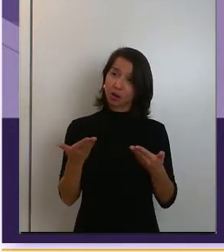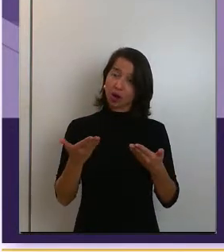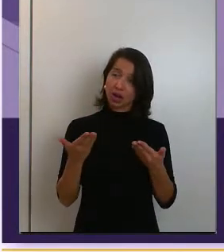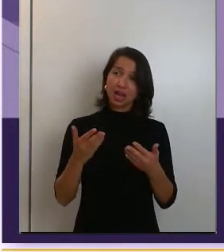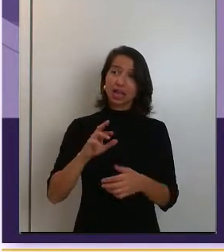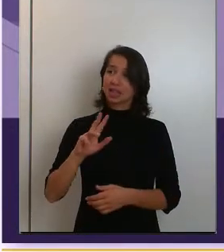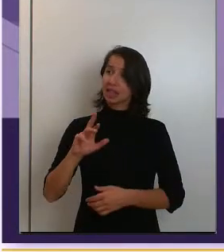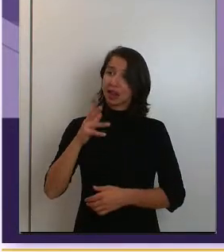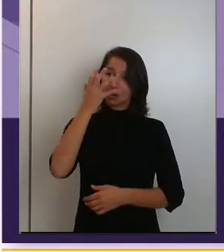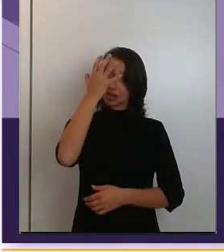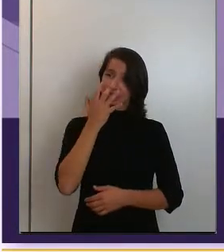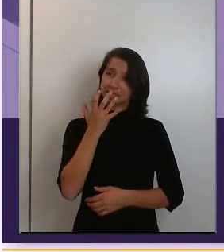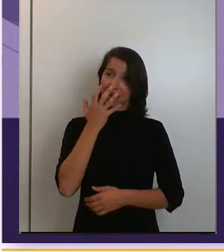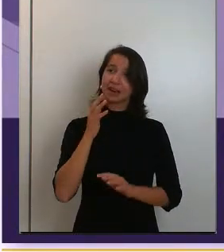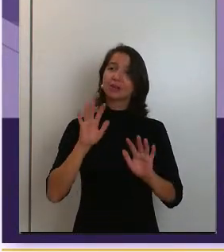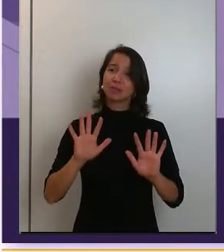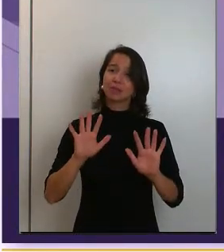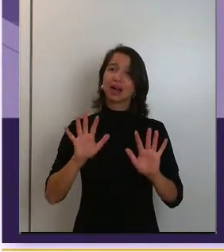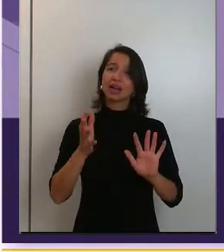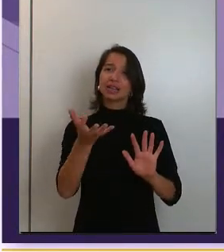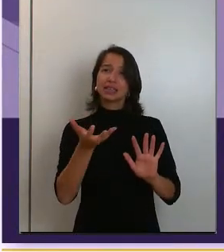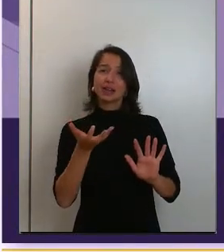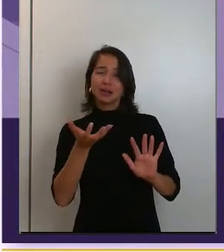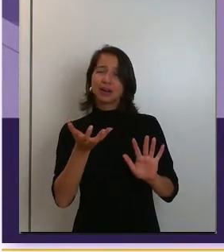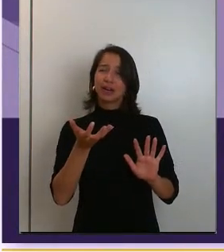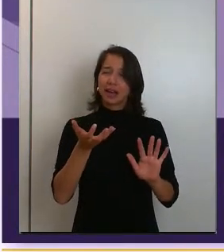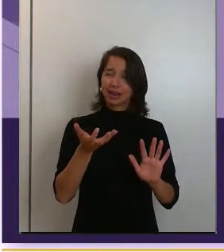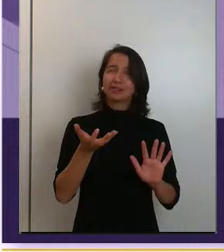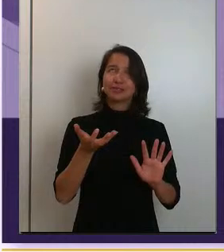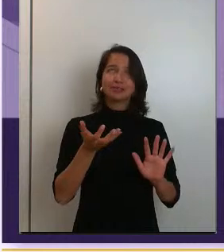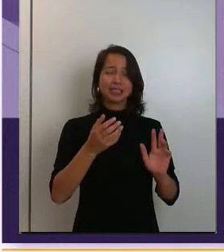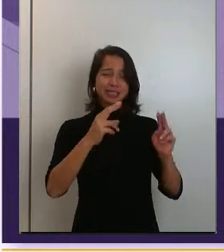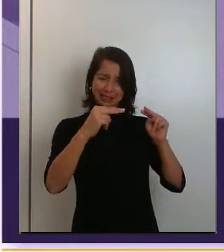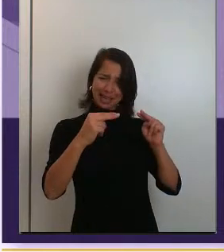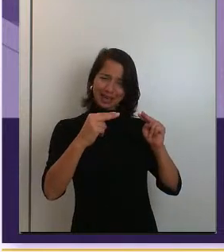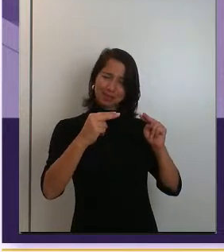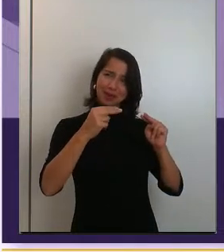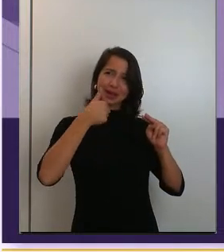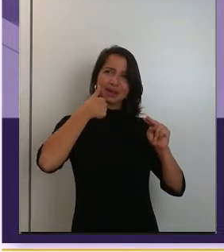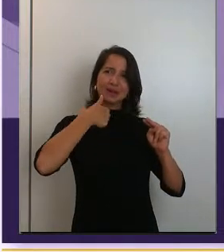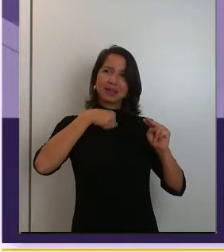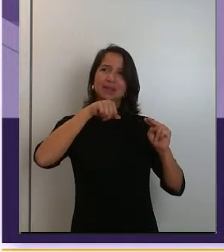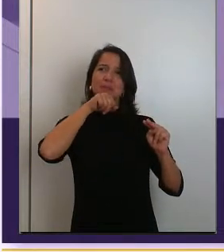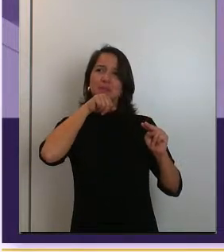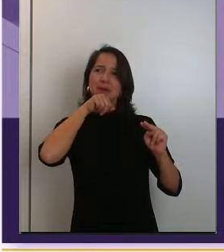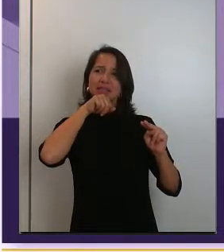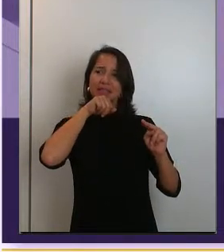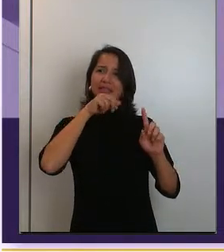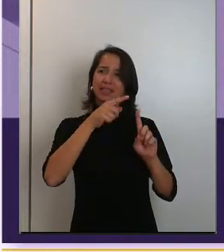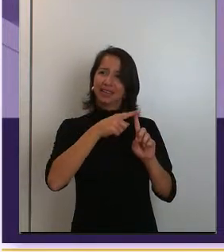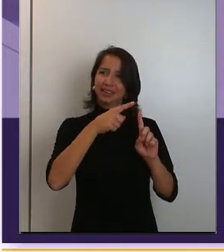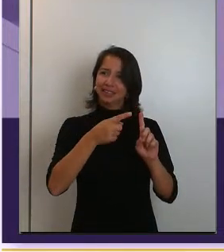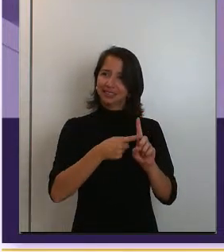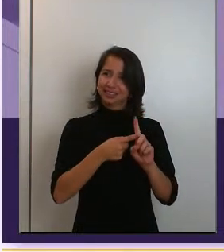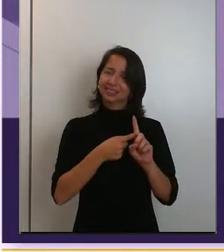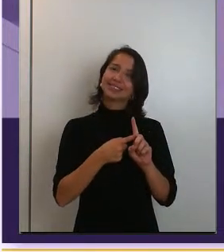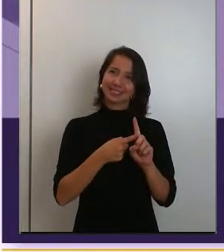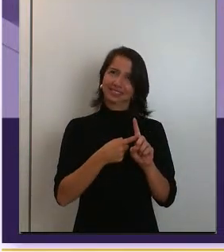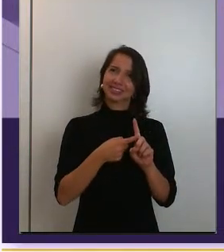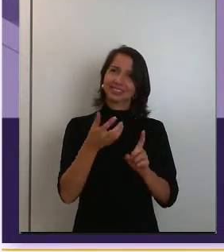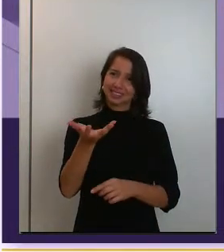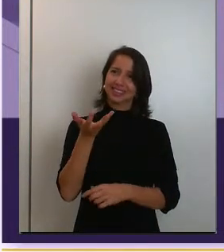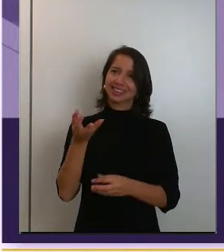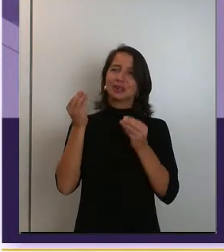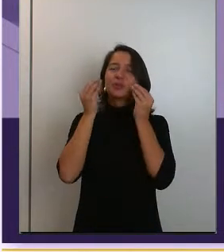mas a gente está falando de maternidade, então tenho que mandar um beijo para minha mãe, né?